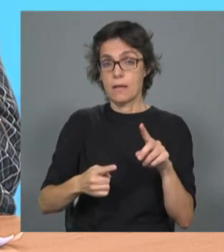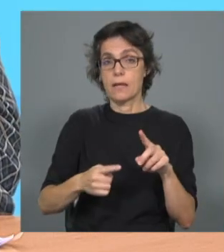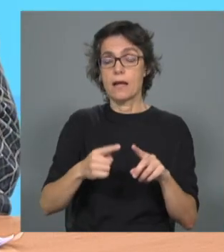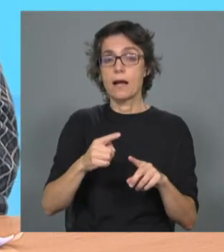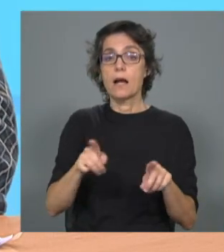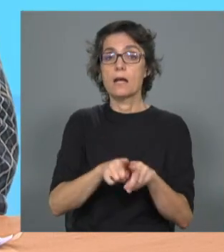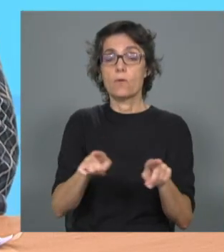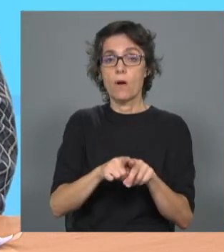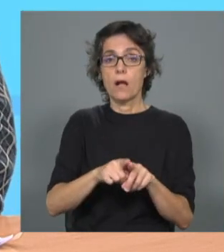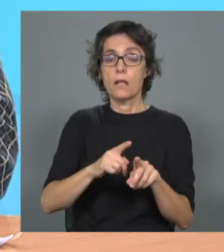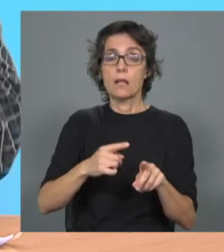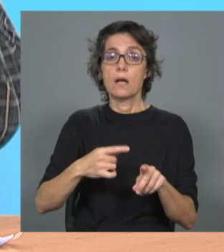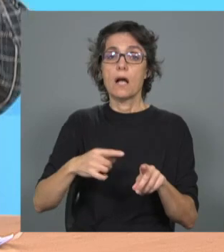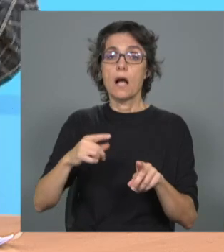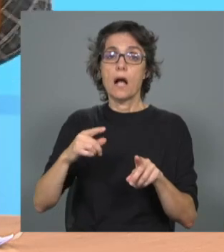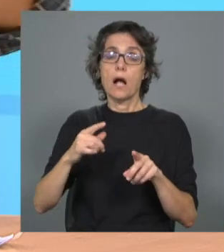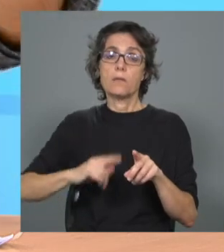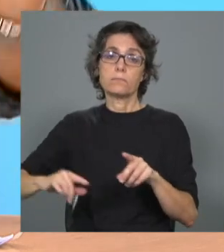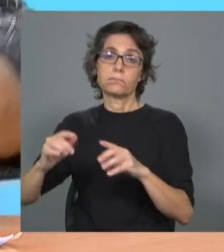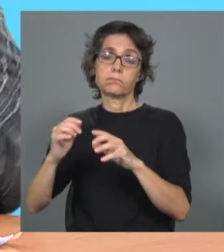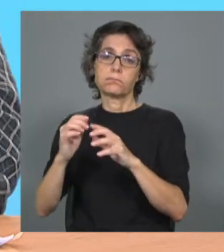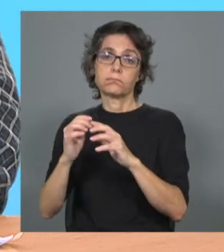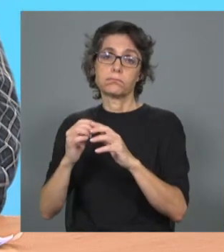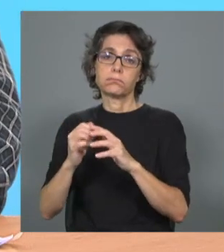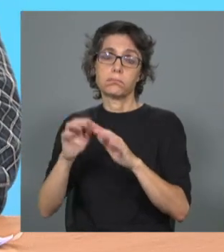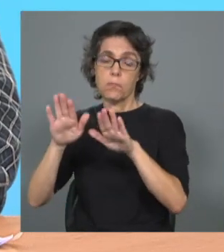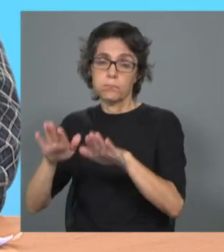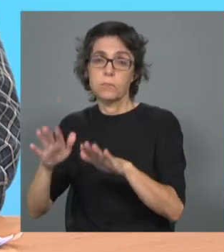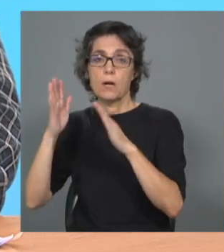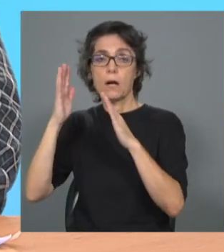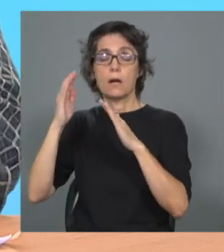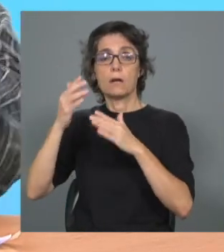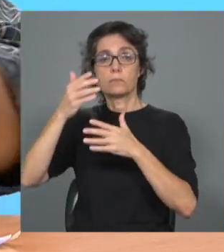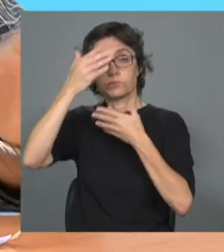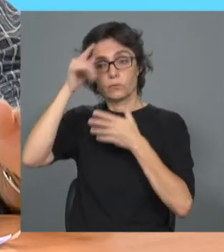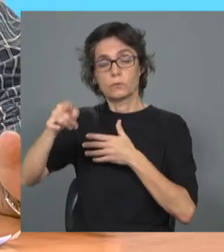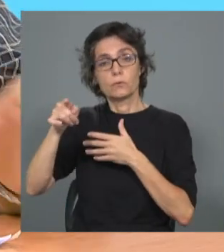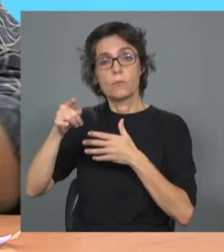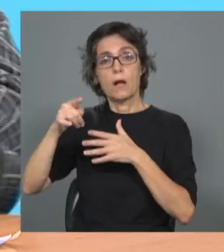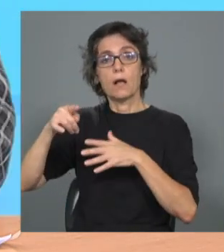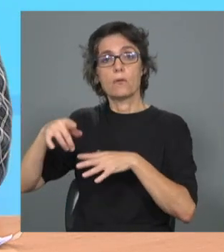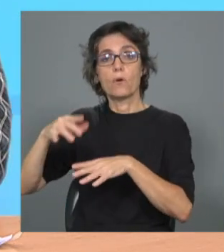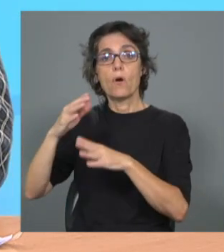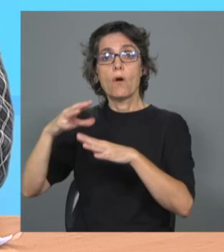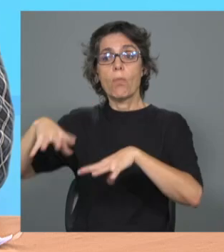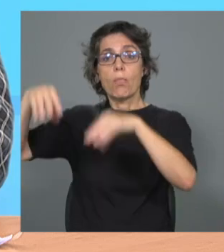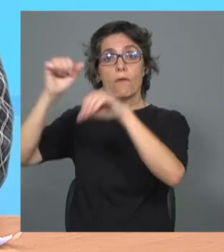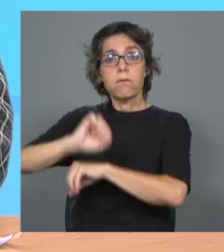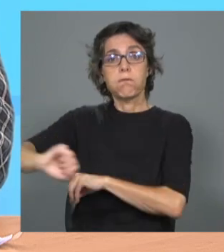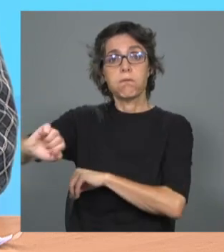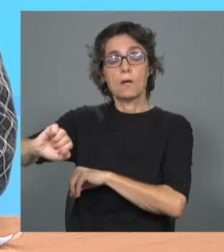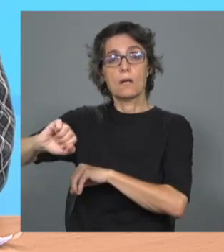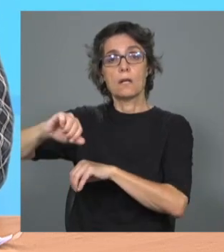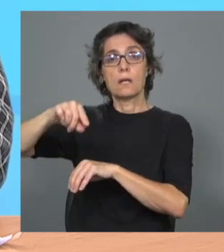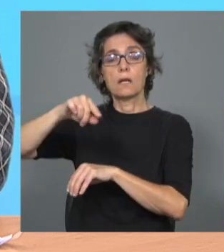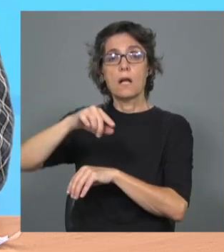muçulmanos estão com um megafone na sua igreja, na sua mesquita, desculpa, também